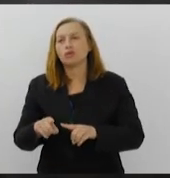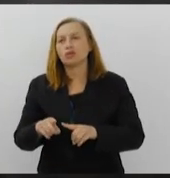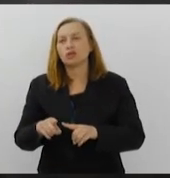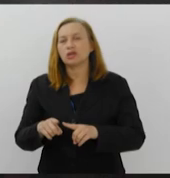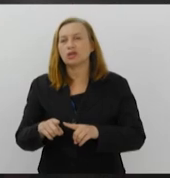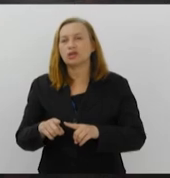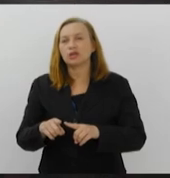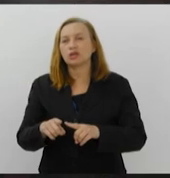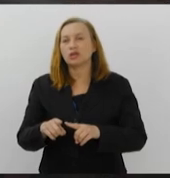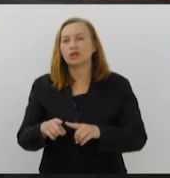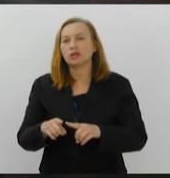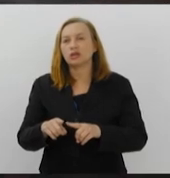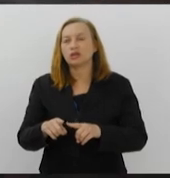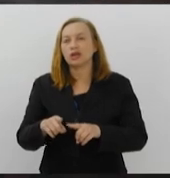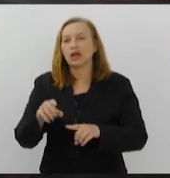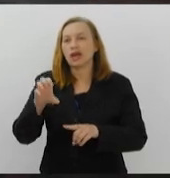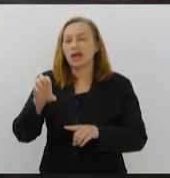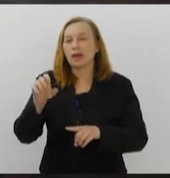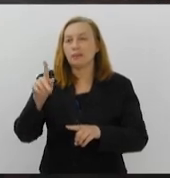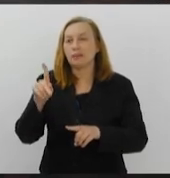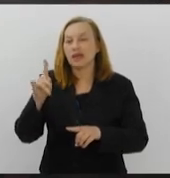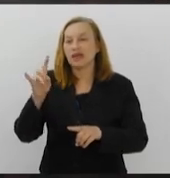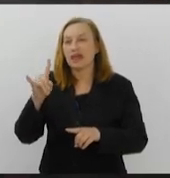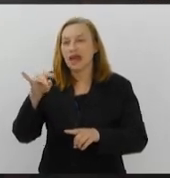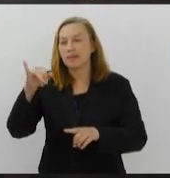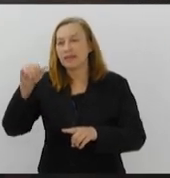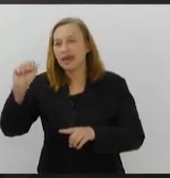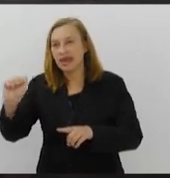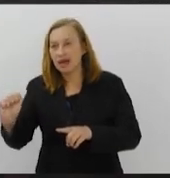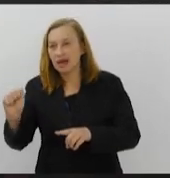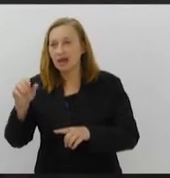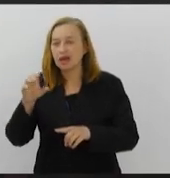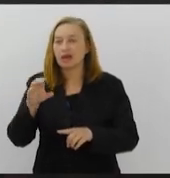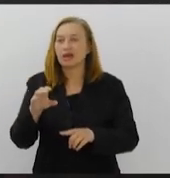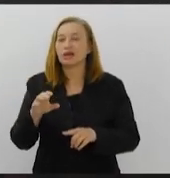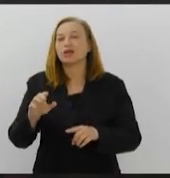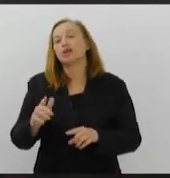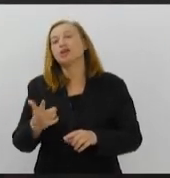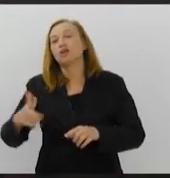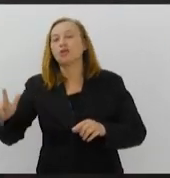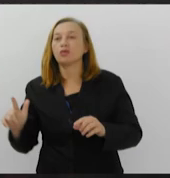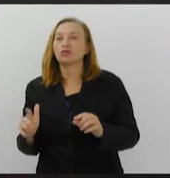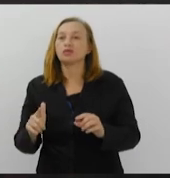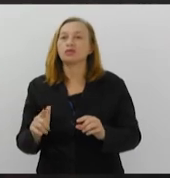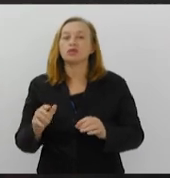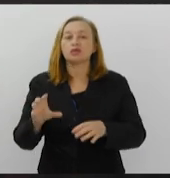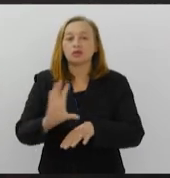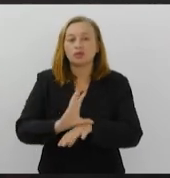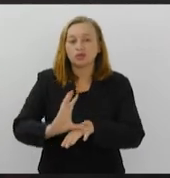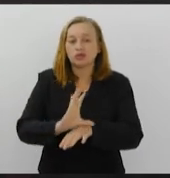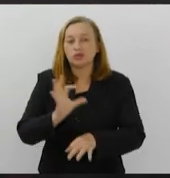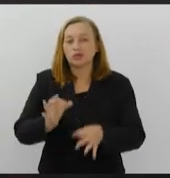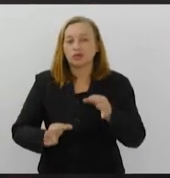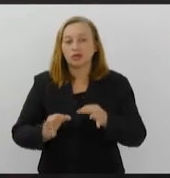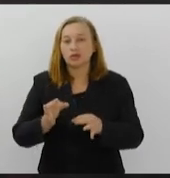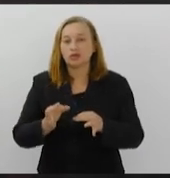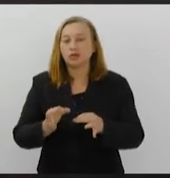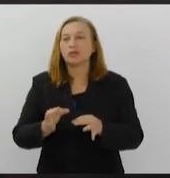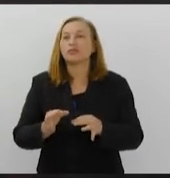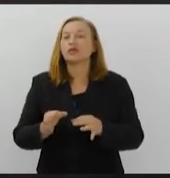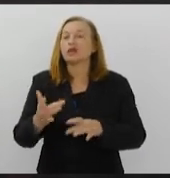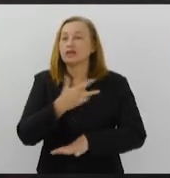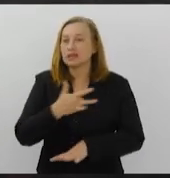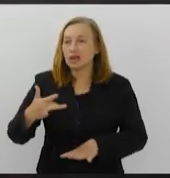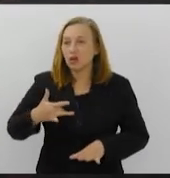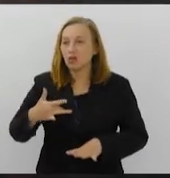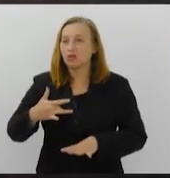epidemias, pandemias e endemias. Pareceres das comissões Constituição e Justiça pela Constitucionalidade, de Saúde